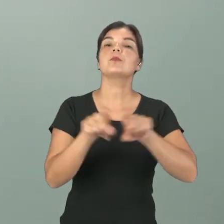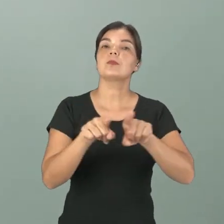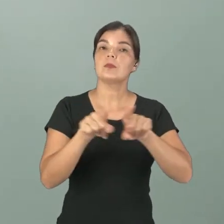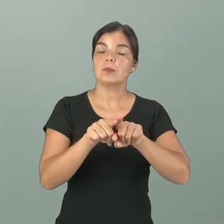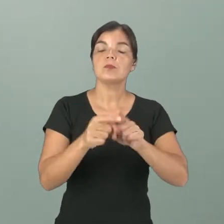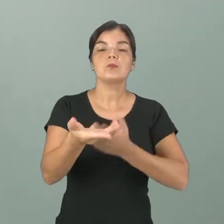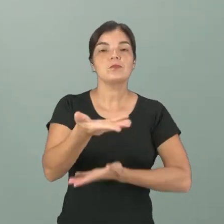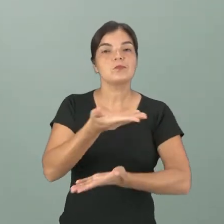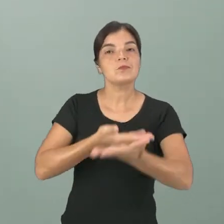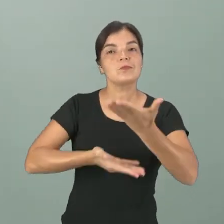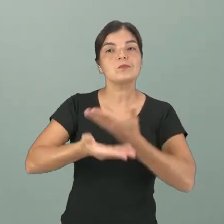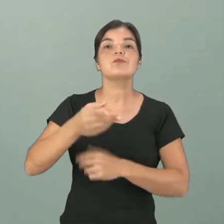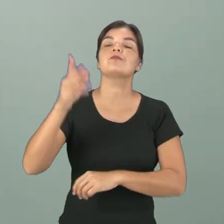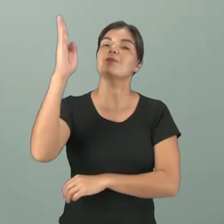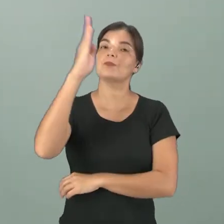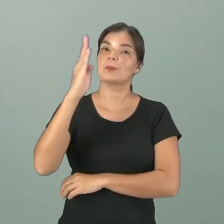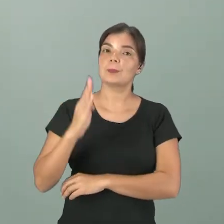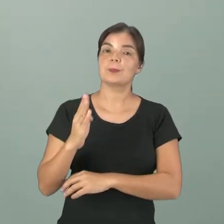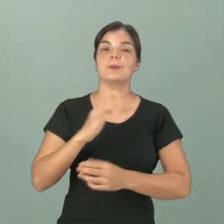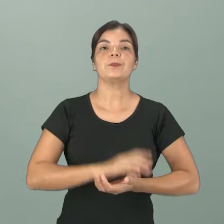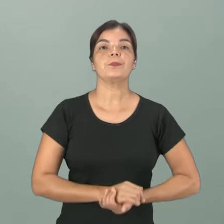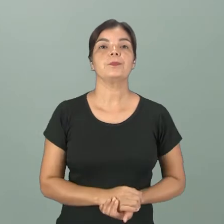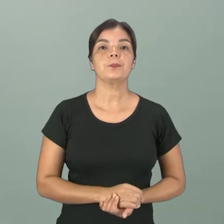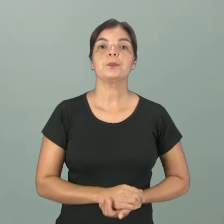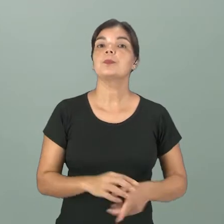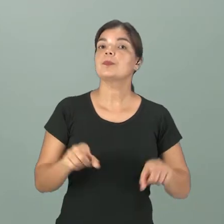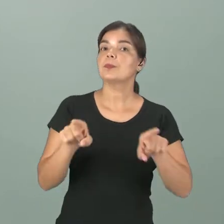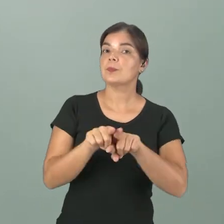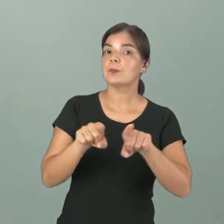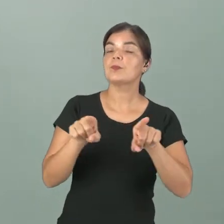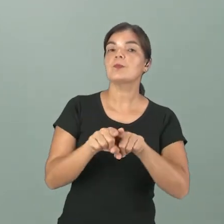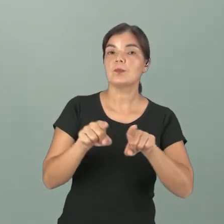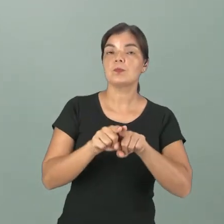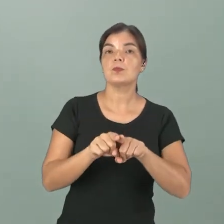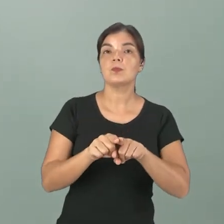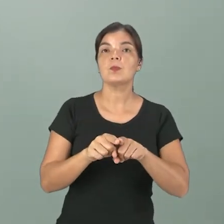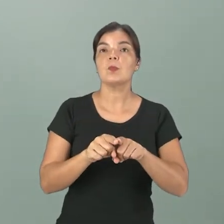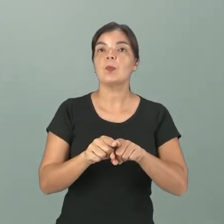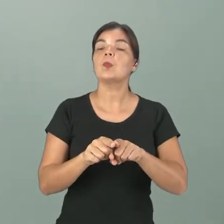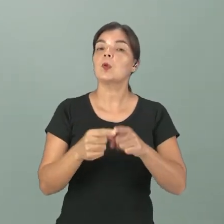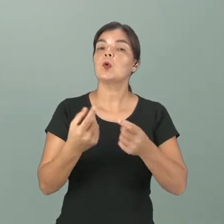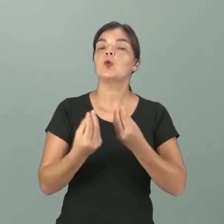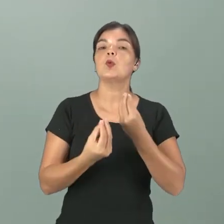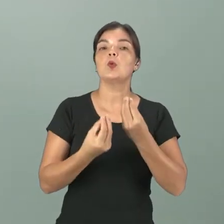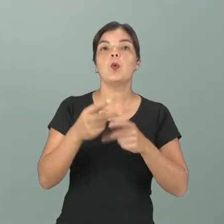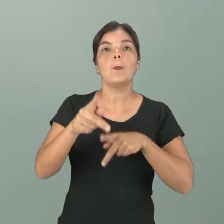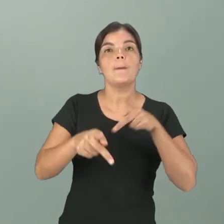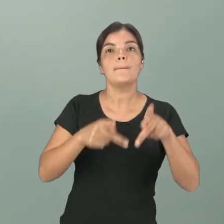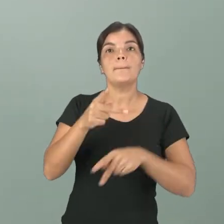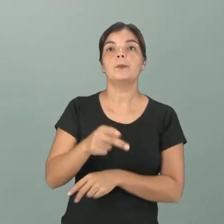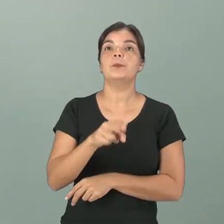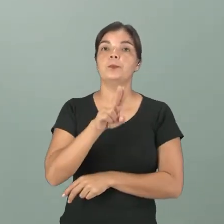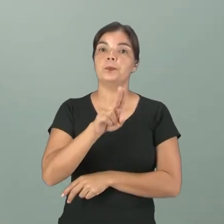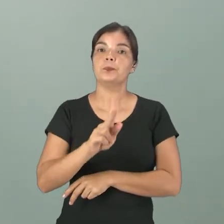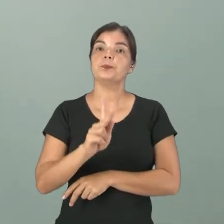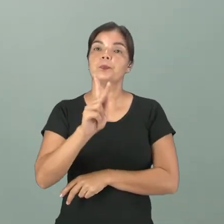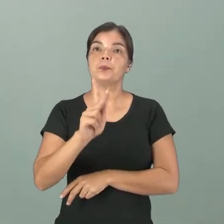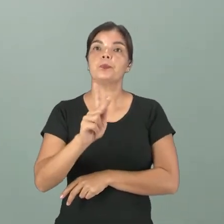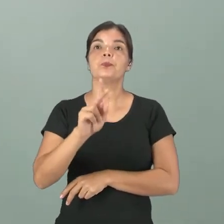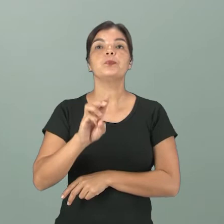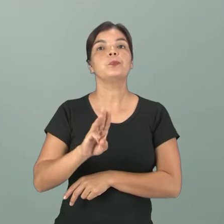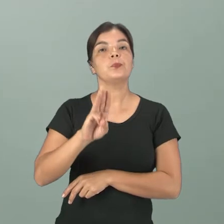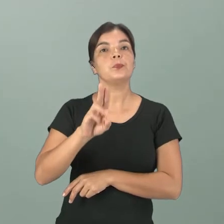isso envolveu o povo brasileiro. E nós temos aqui uma produção do povo Igbo,